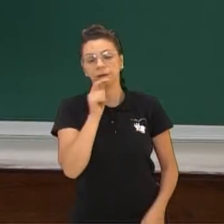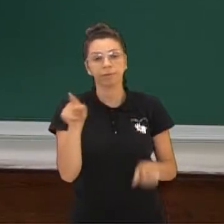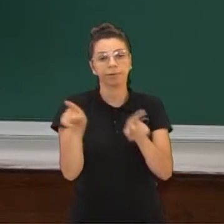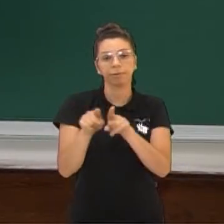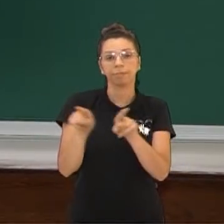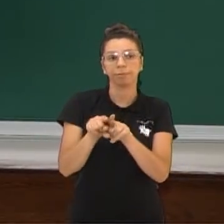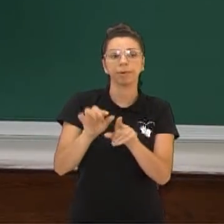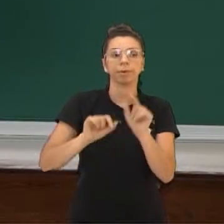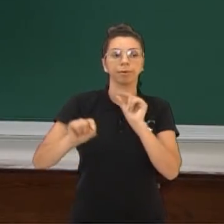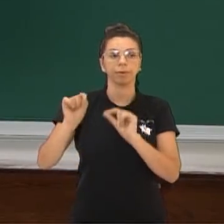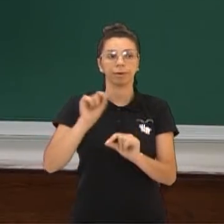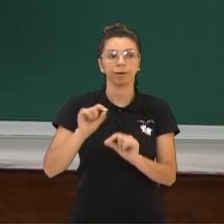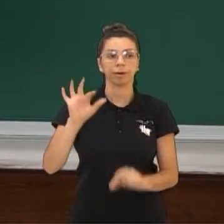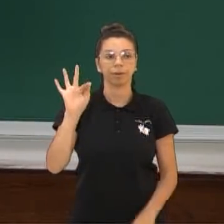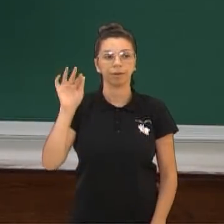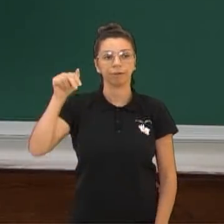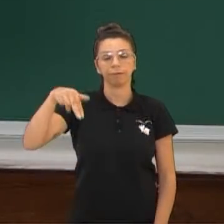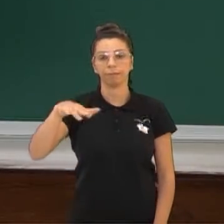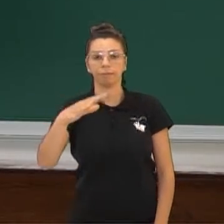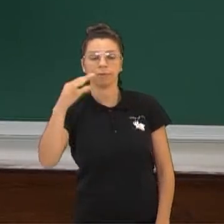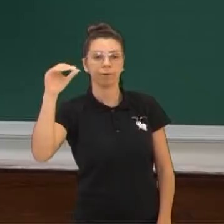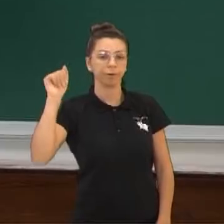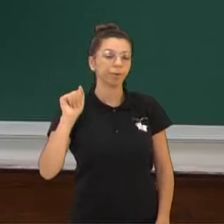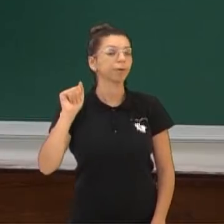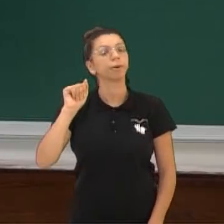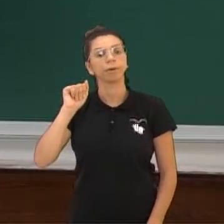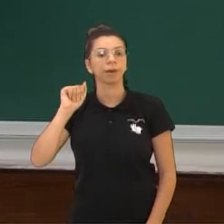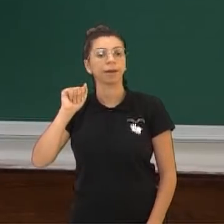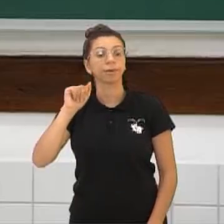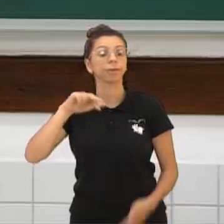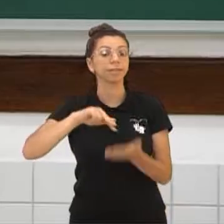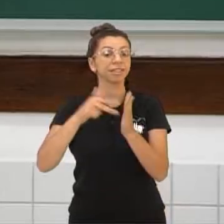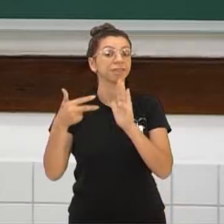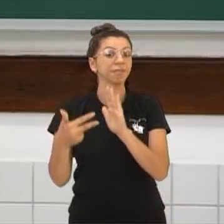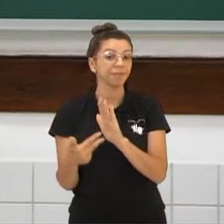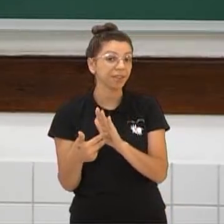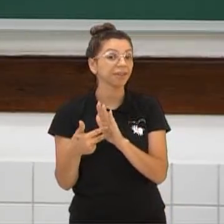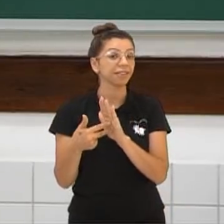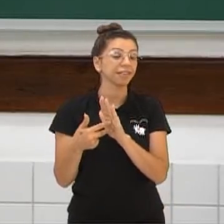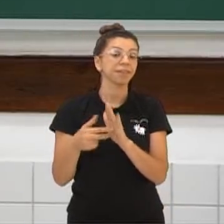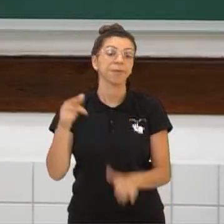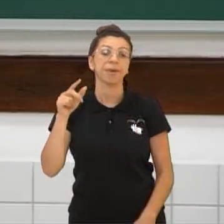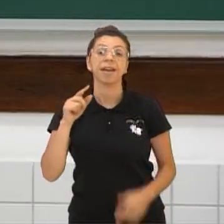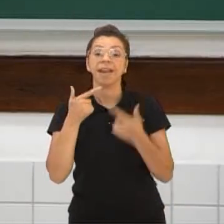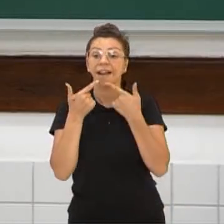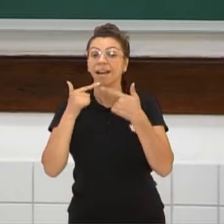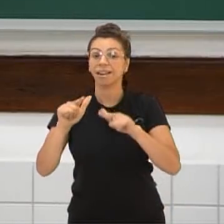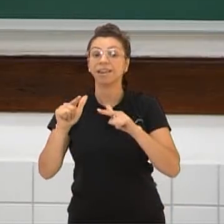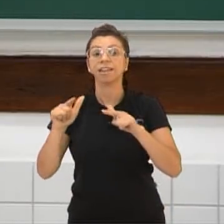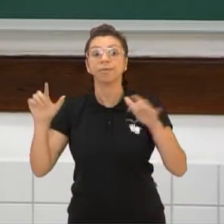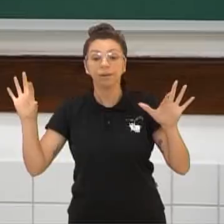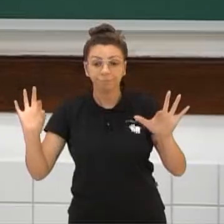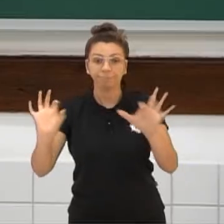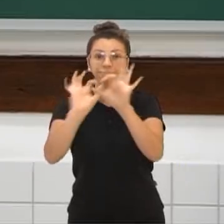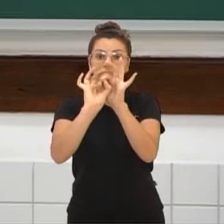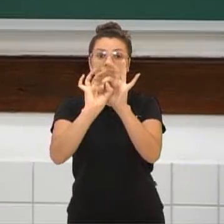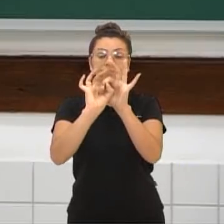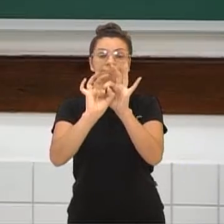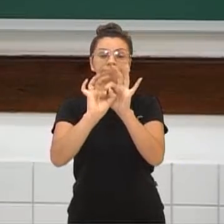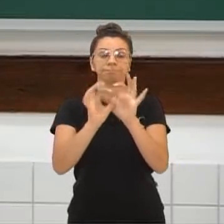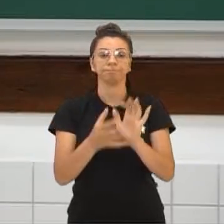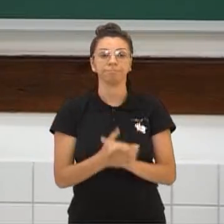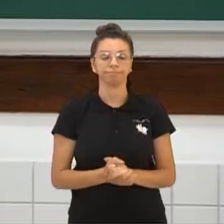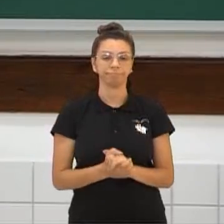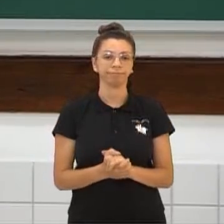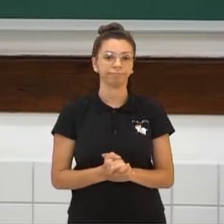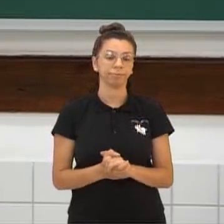conhecida como bridge language, ou seja, a língua ponte. Então, vocês viram, nós elencamos ali quatro fatos. Então, isso